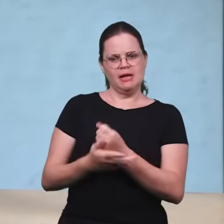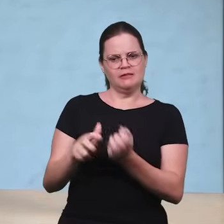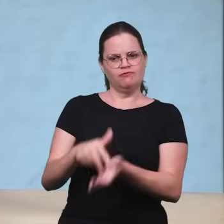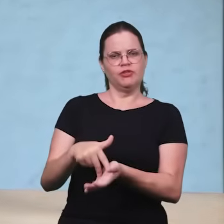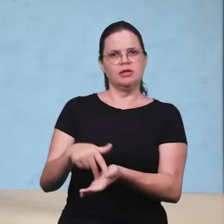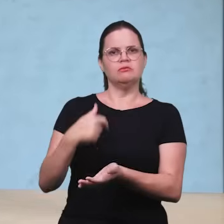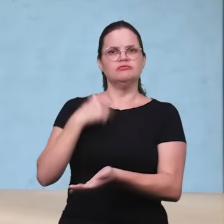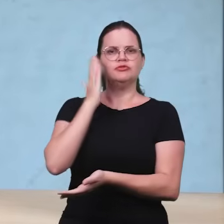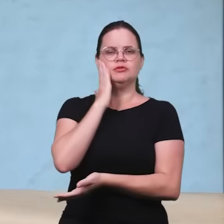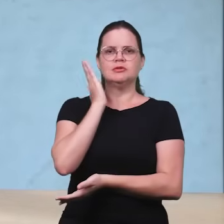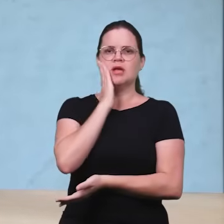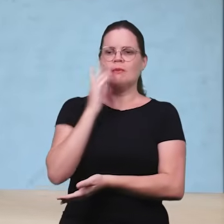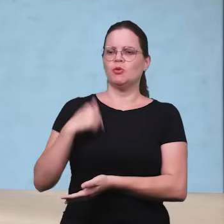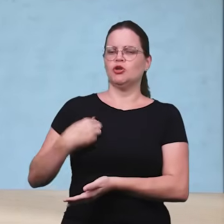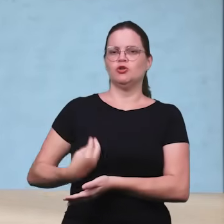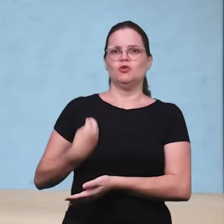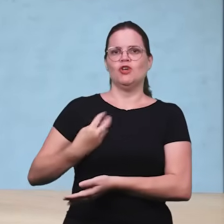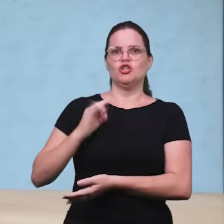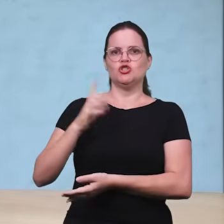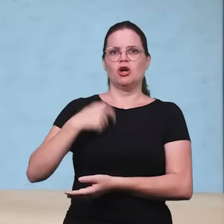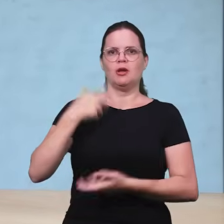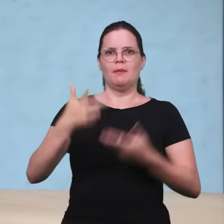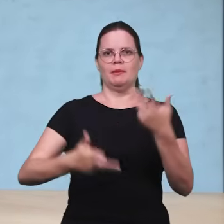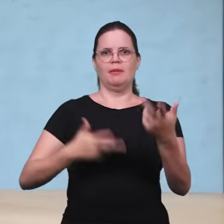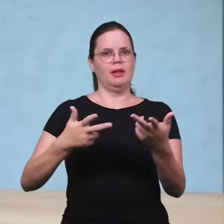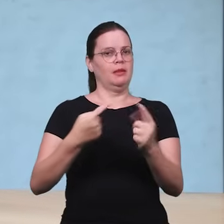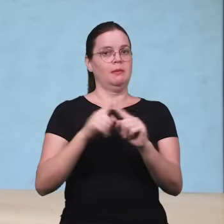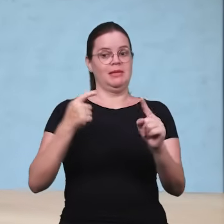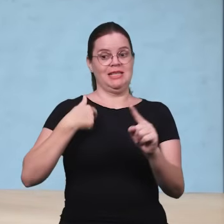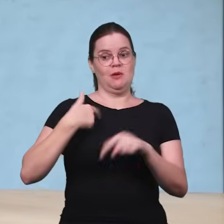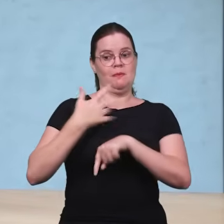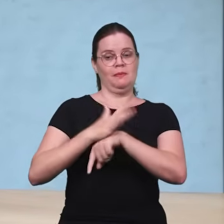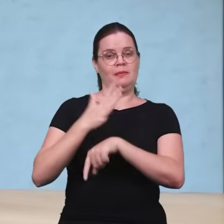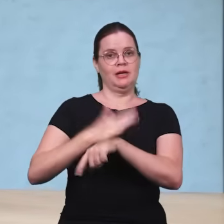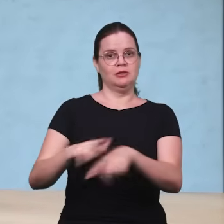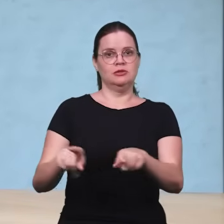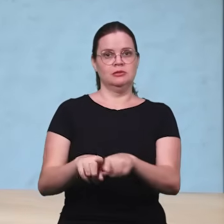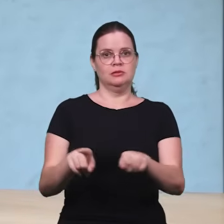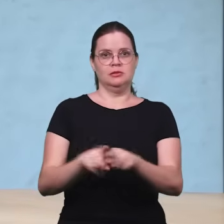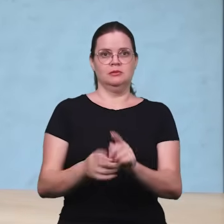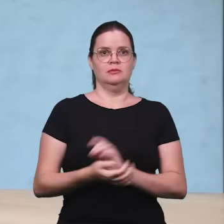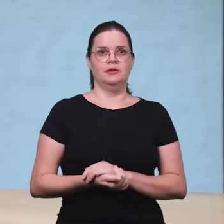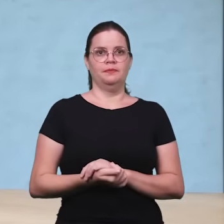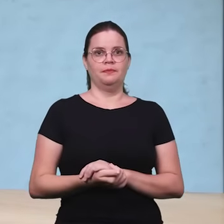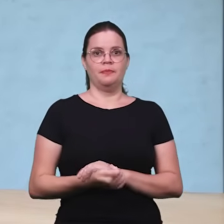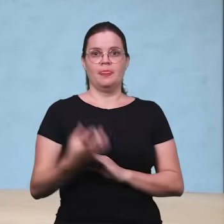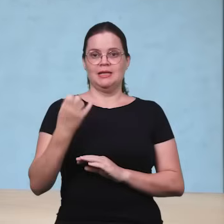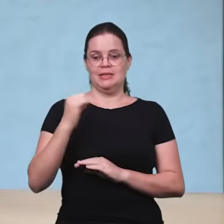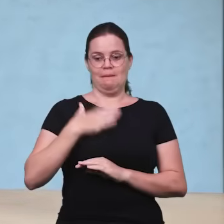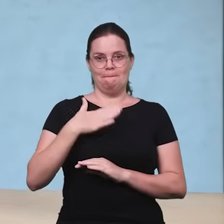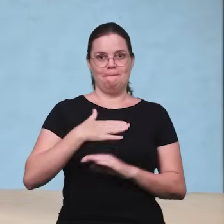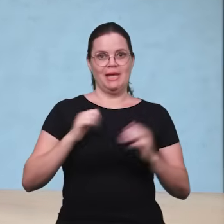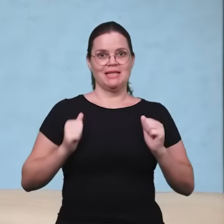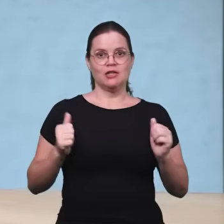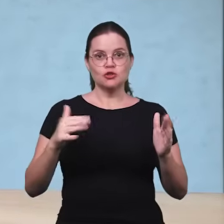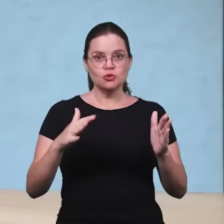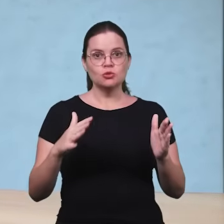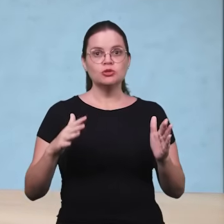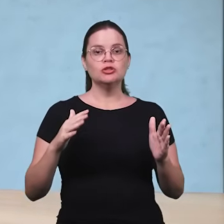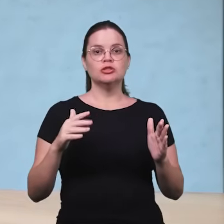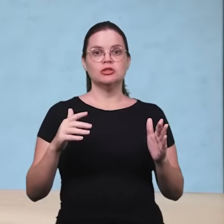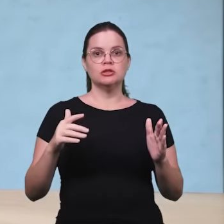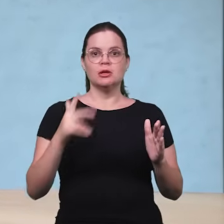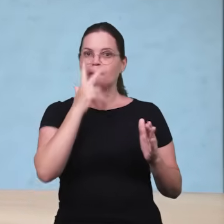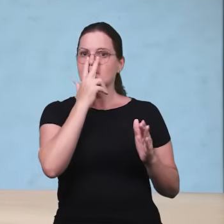vivemos. Não é só do que falamos, mas do que vivemos, dos nossos atos. Mas a partir que os nossos atos passem a ser